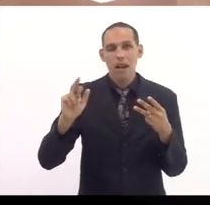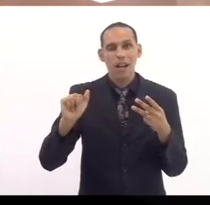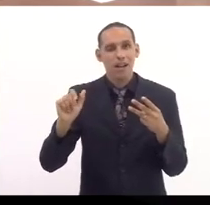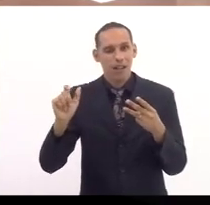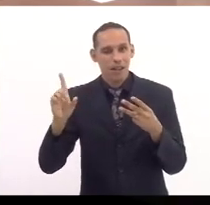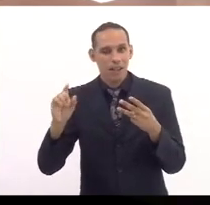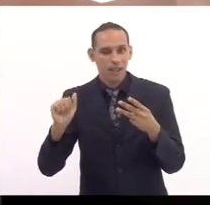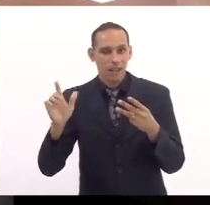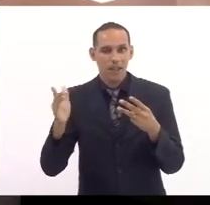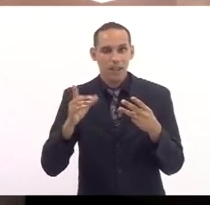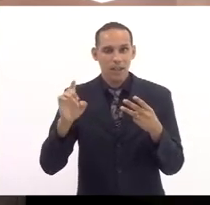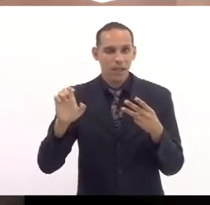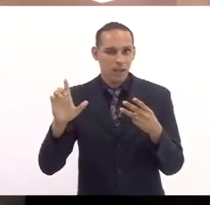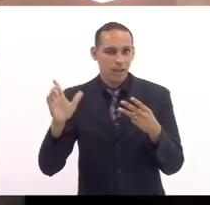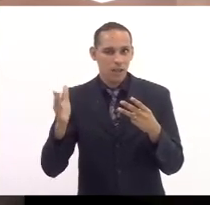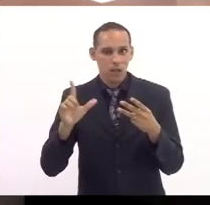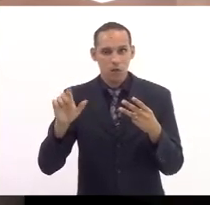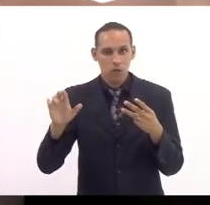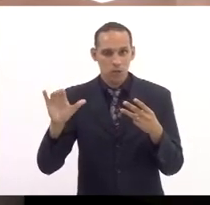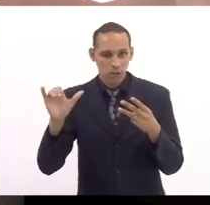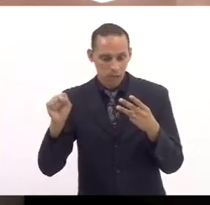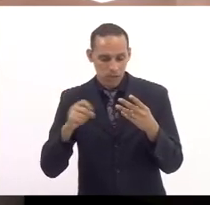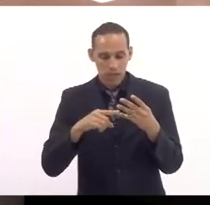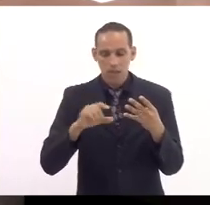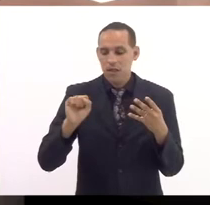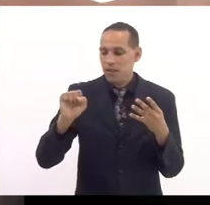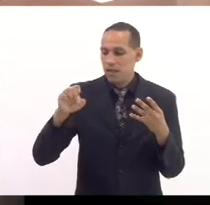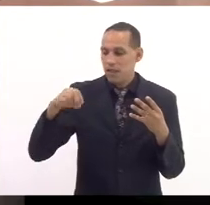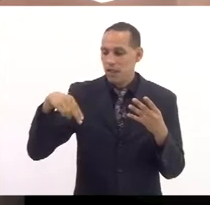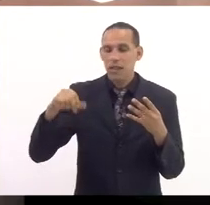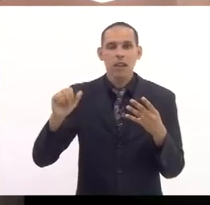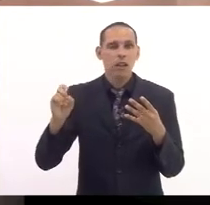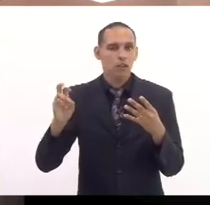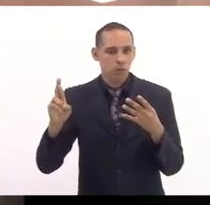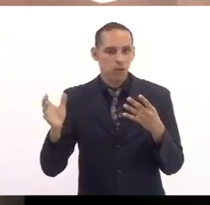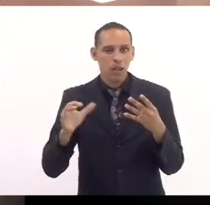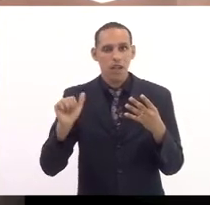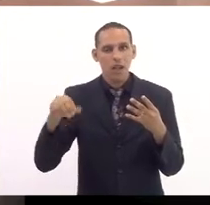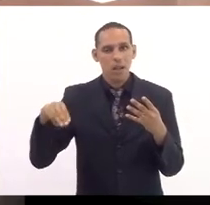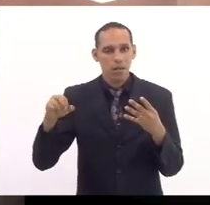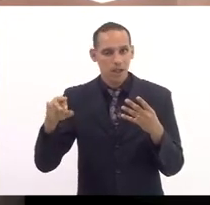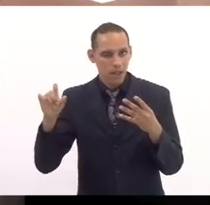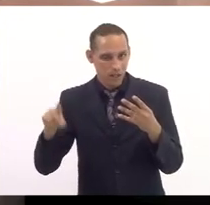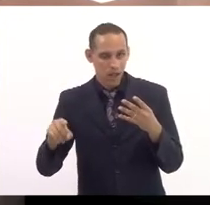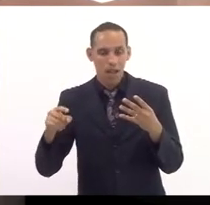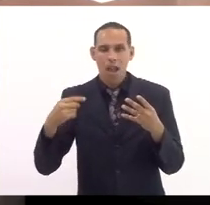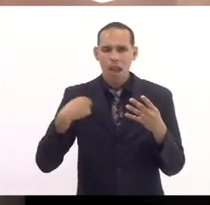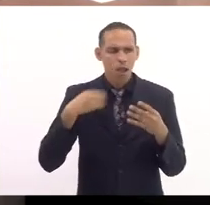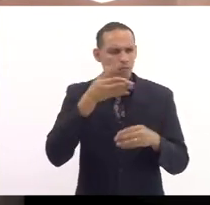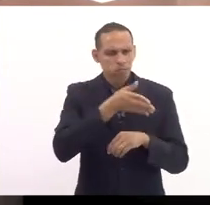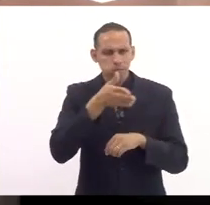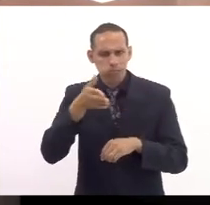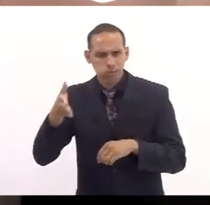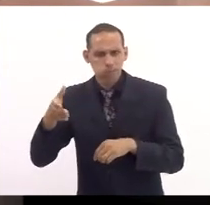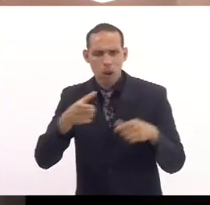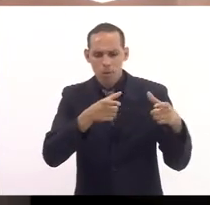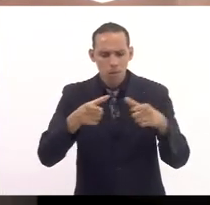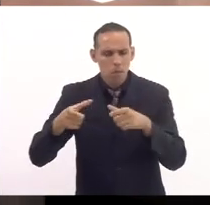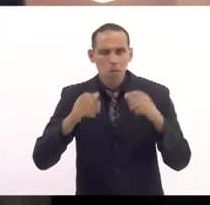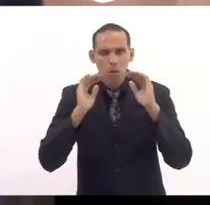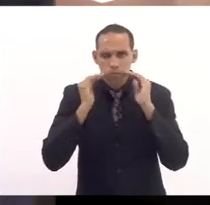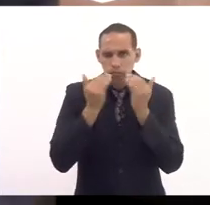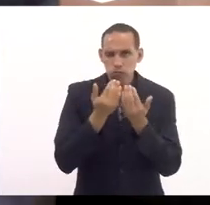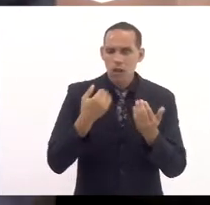2021, eu, particularmente, fiz algumas ações nessas comunidades. E qual é a grande questão